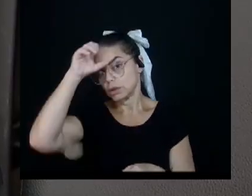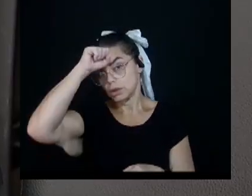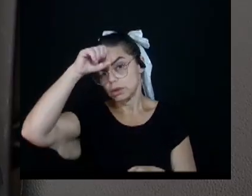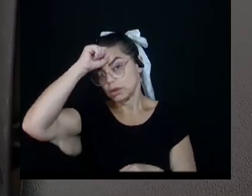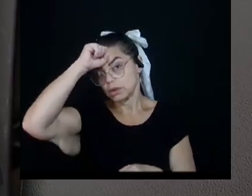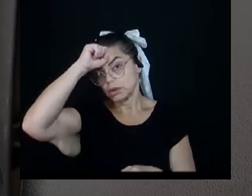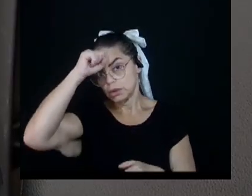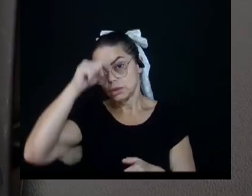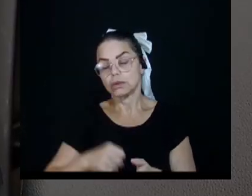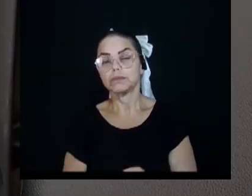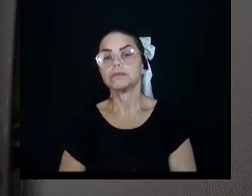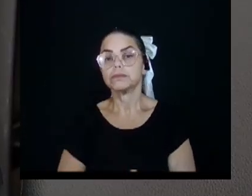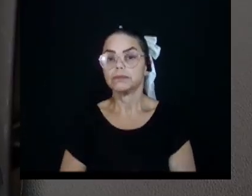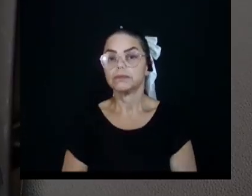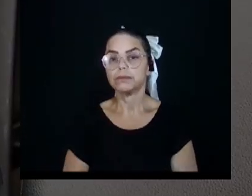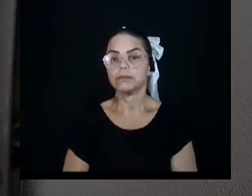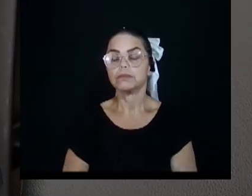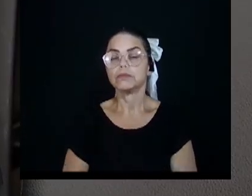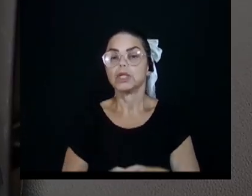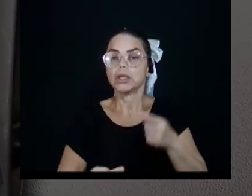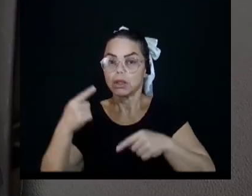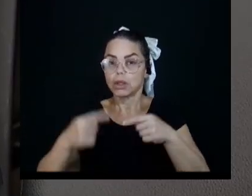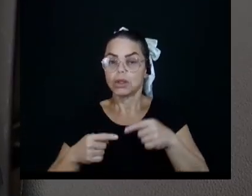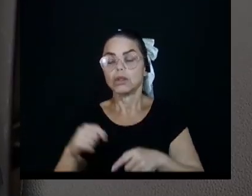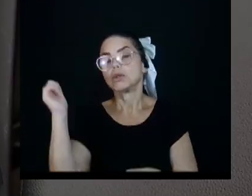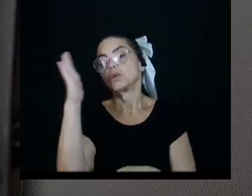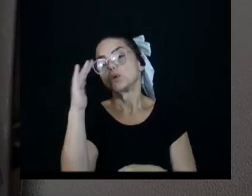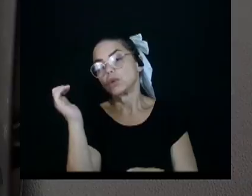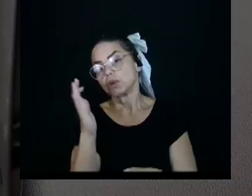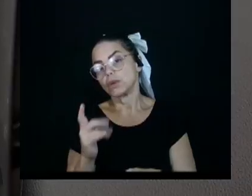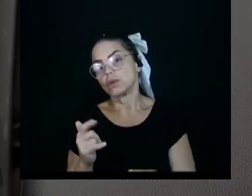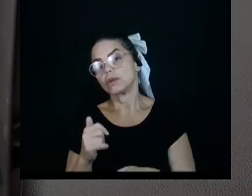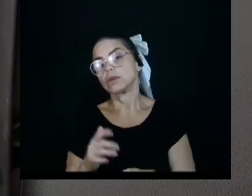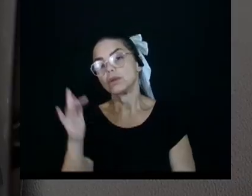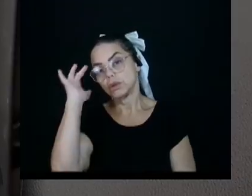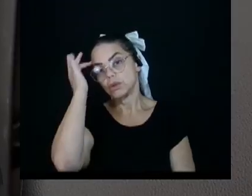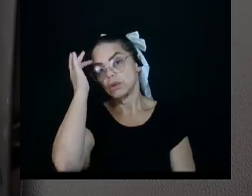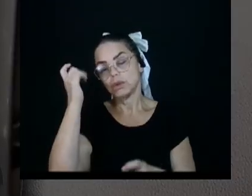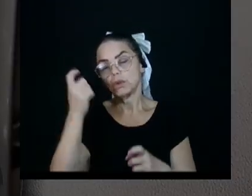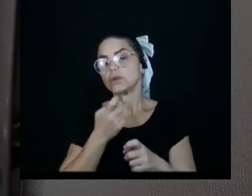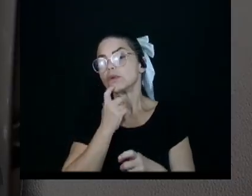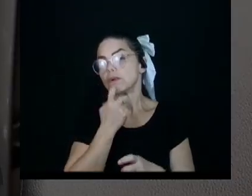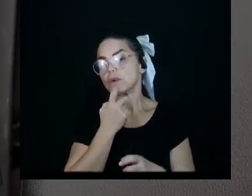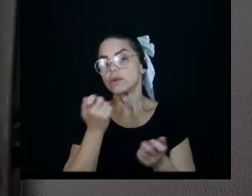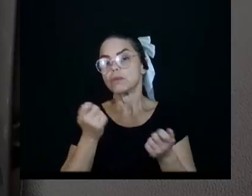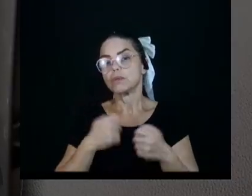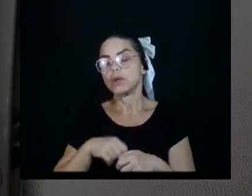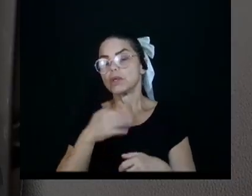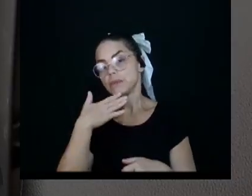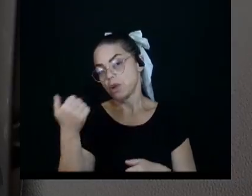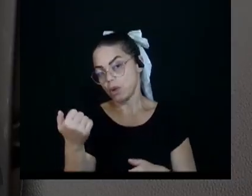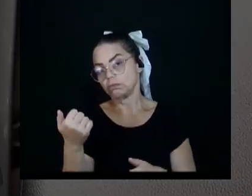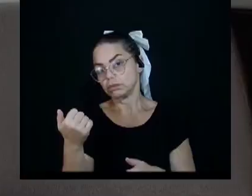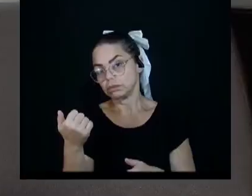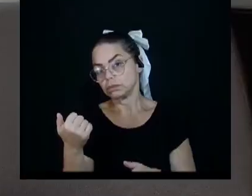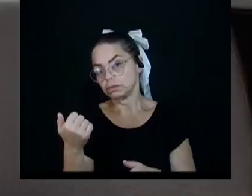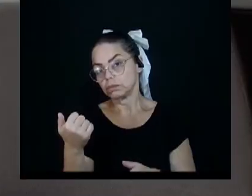isso está sendo discutido nacionalmente, mas nós achamos que Campinas pode sair na frente e ter esse limite por sala de